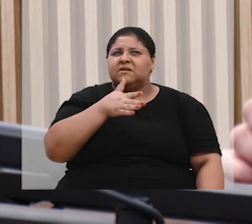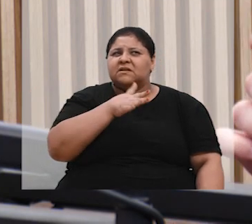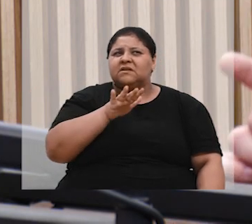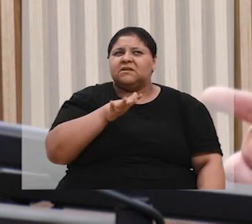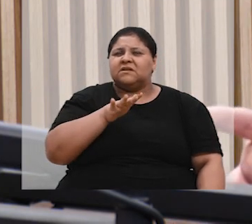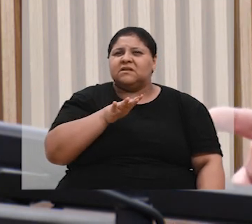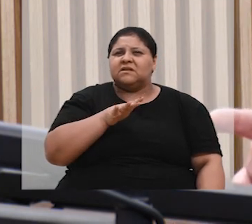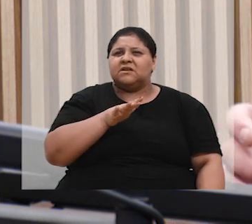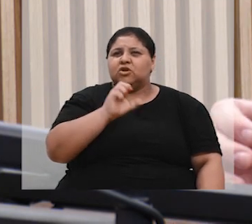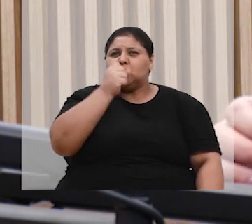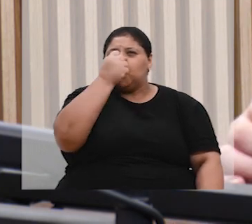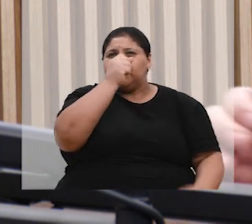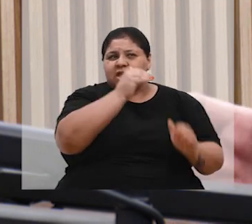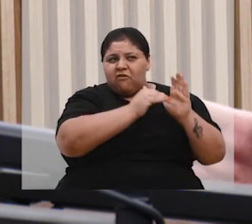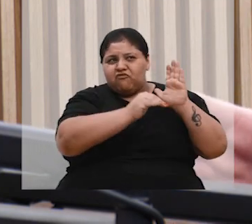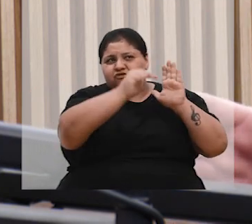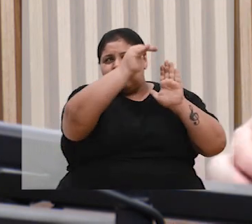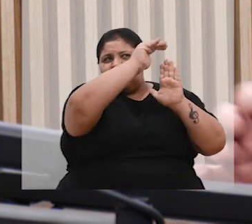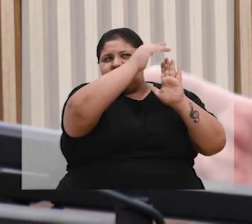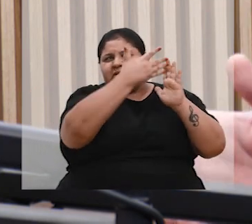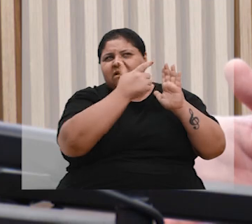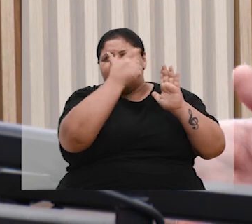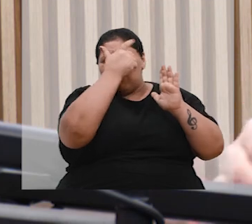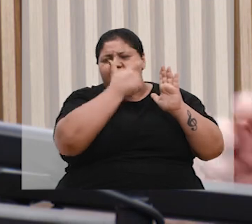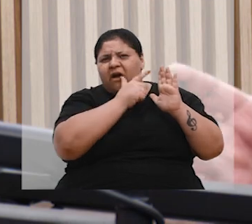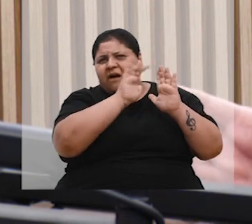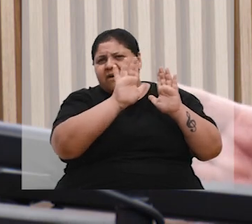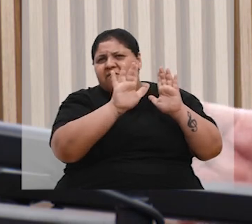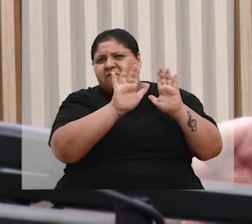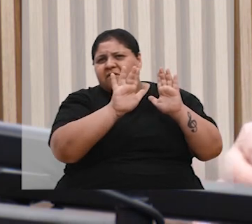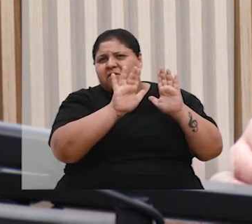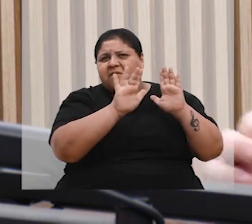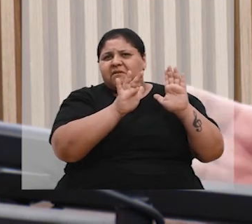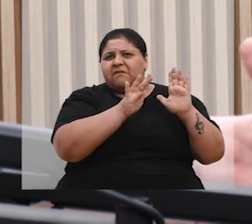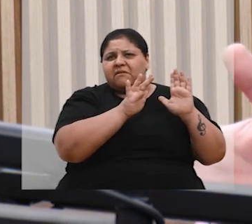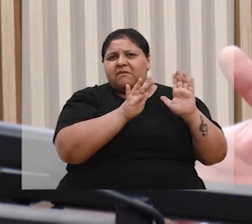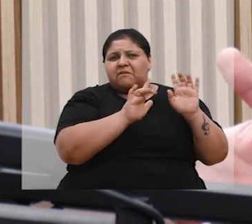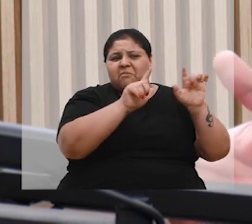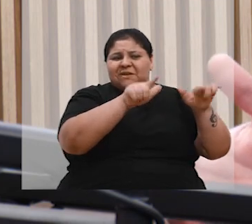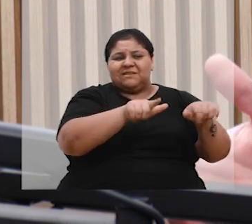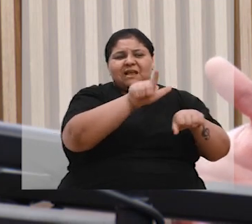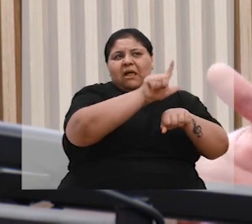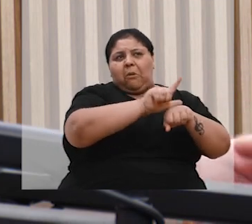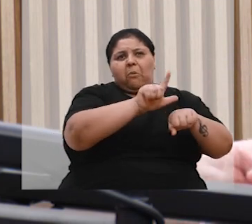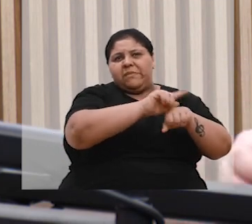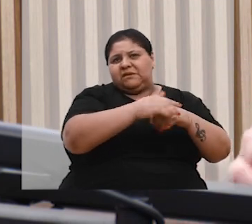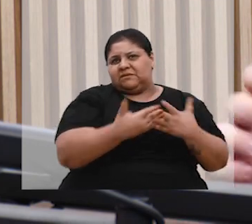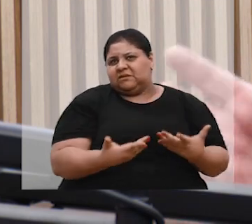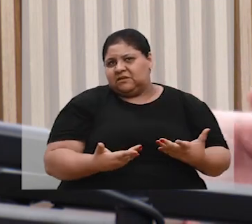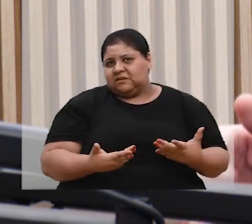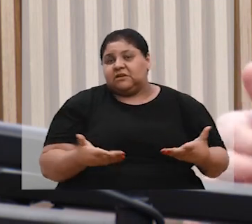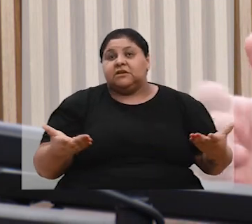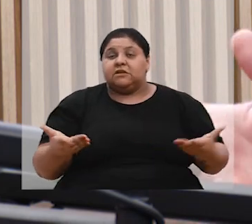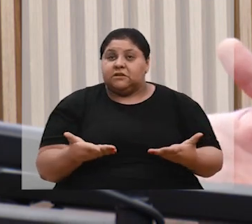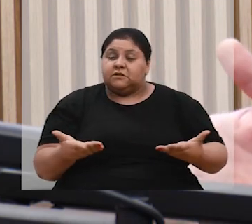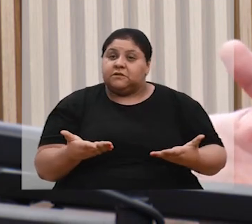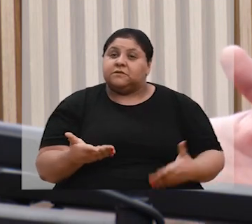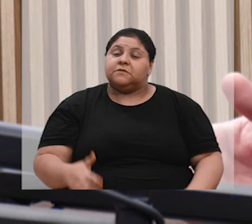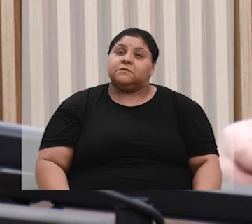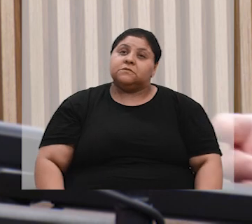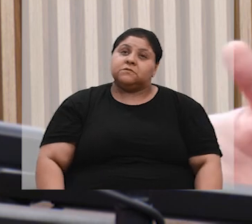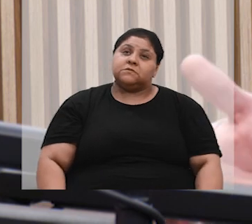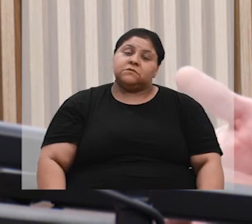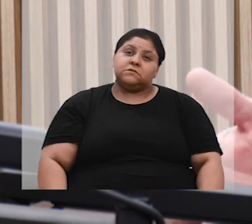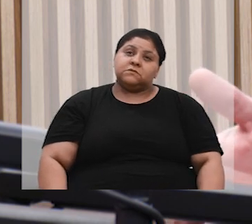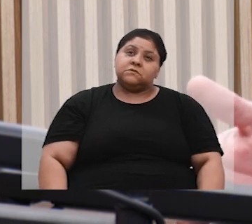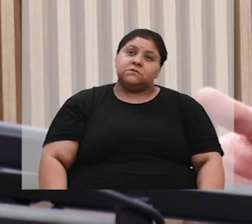estou enganado, no 8º andar. Era basicamente uma sala comercial, né? Já tínhamos